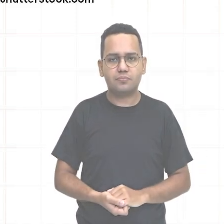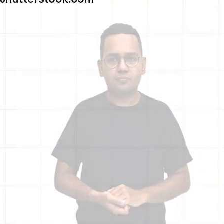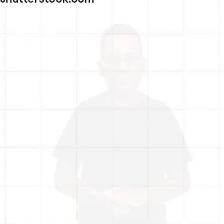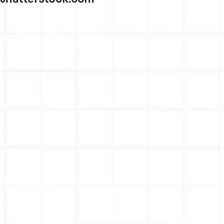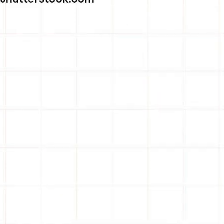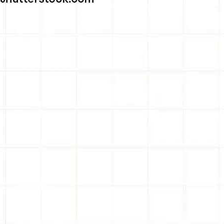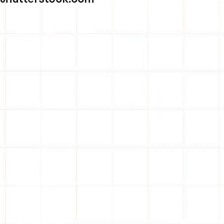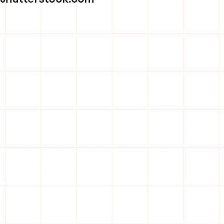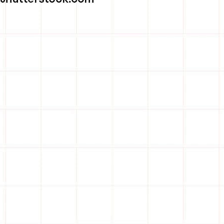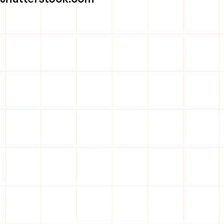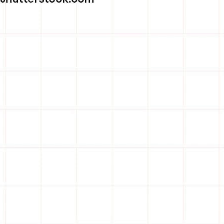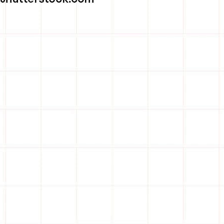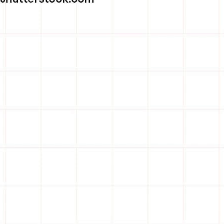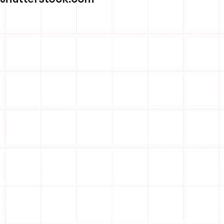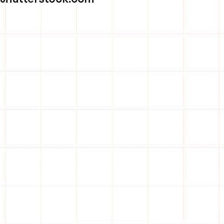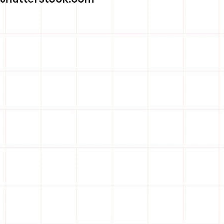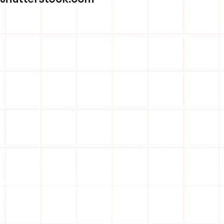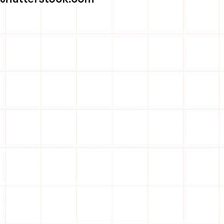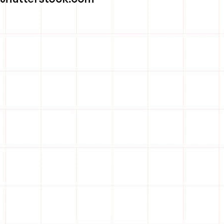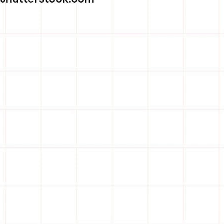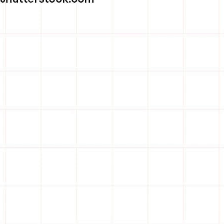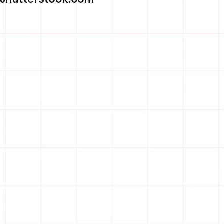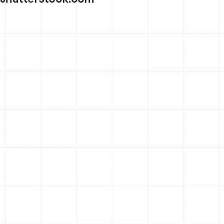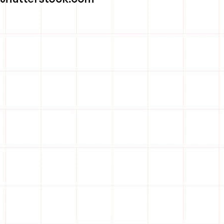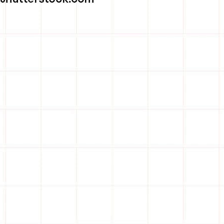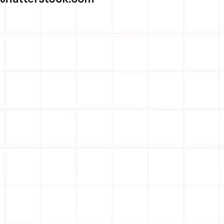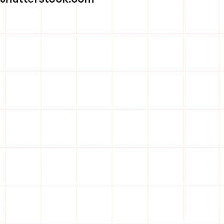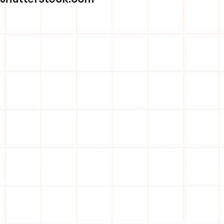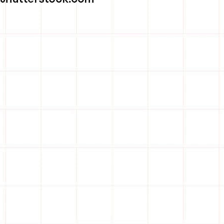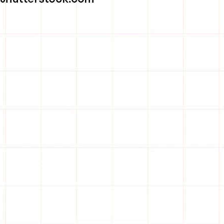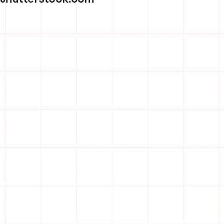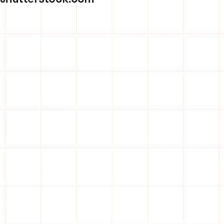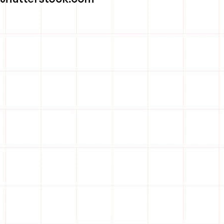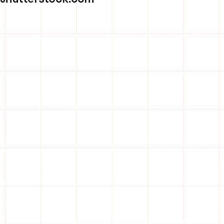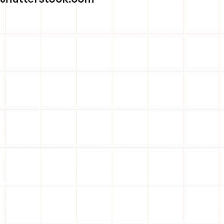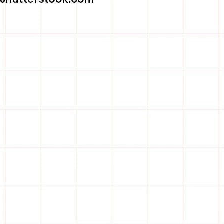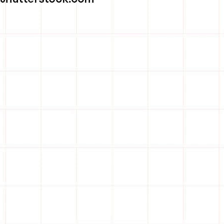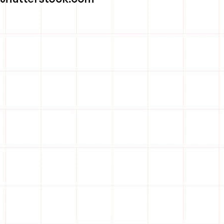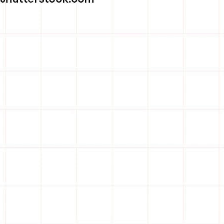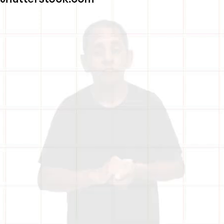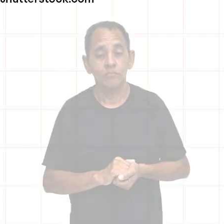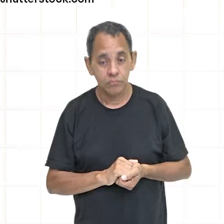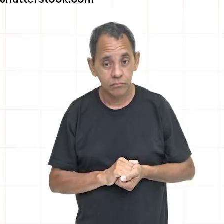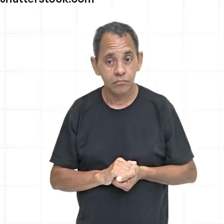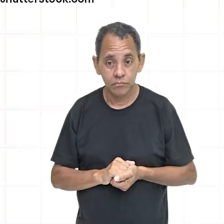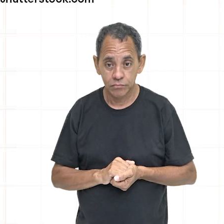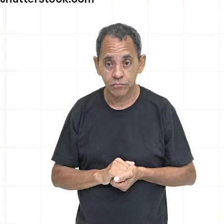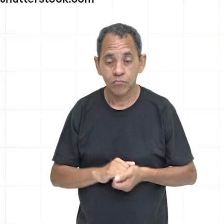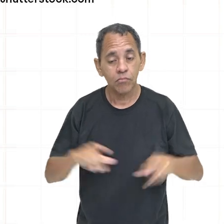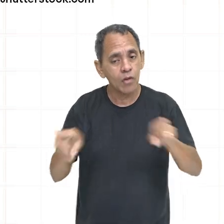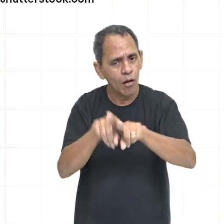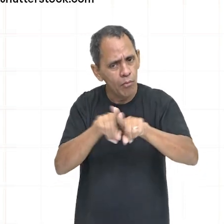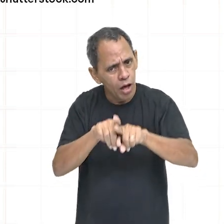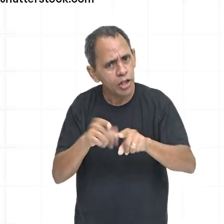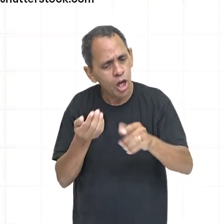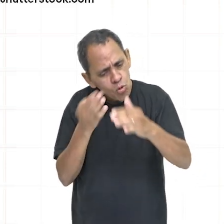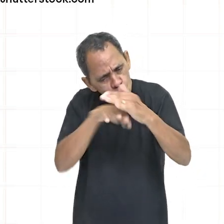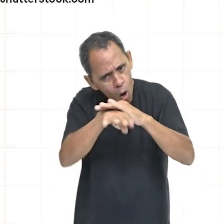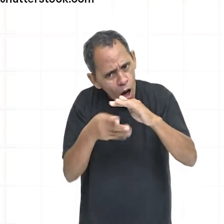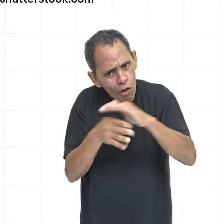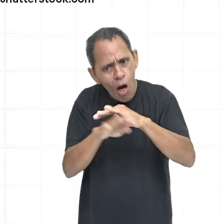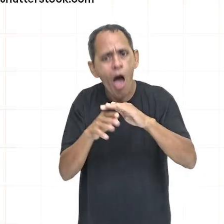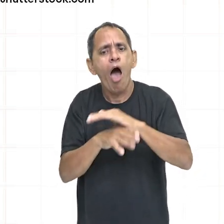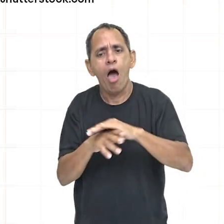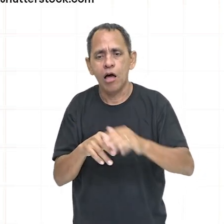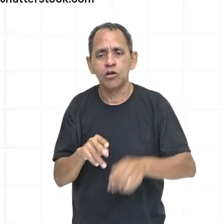Além disso, concentra expressiva parte das reservas mundiais de urânio.